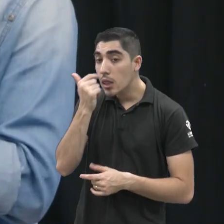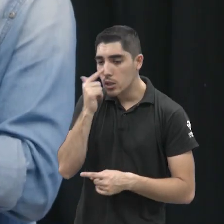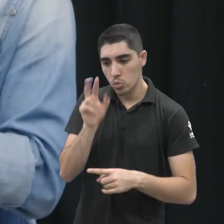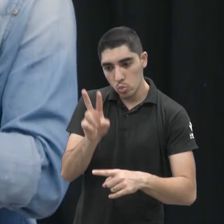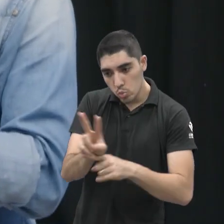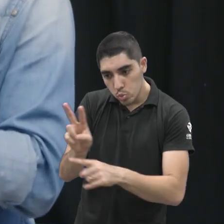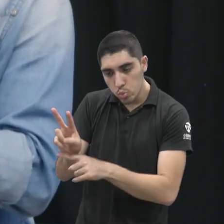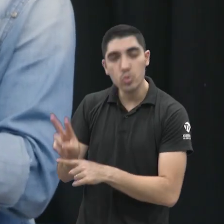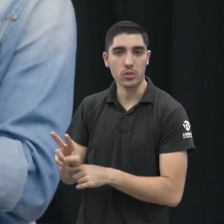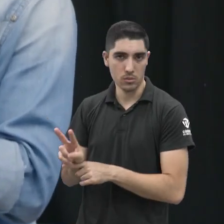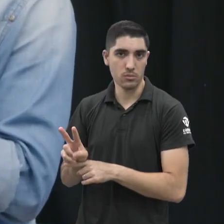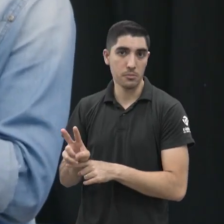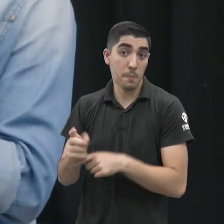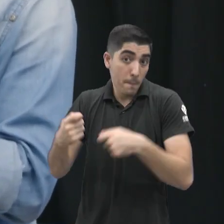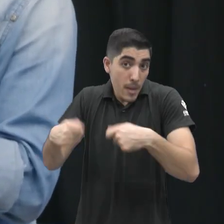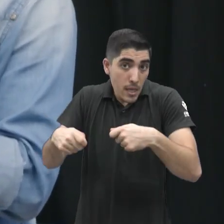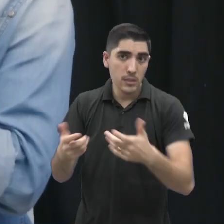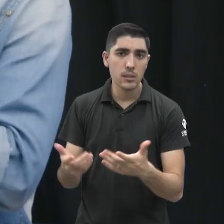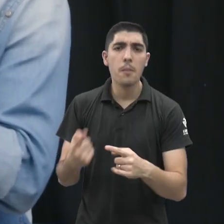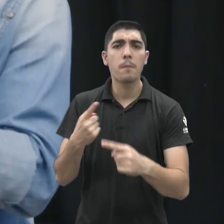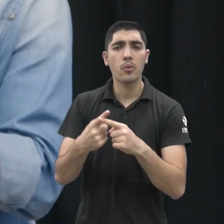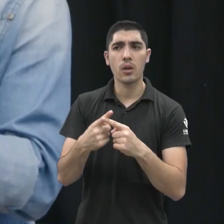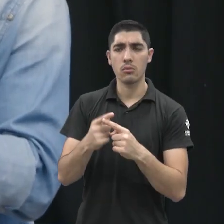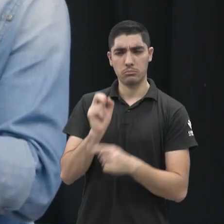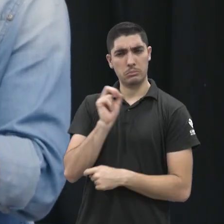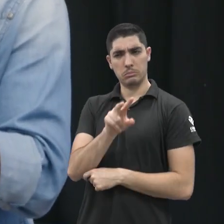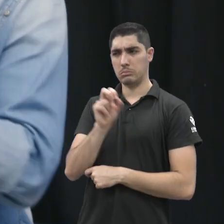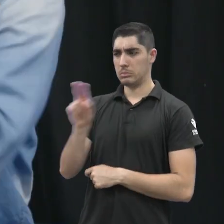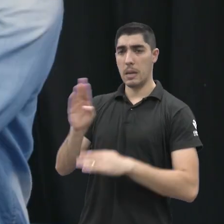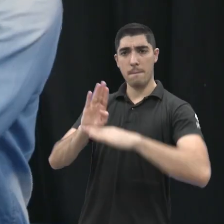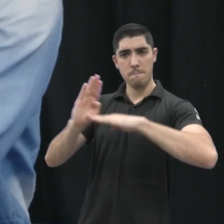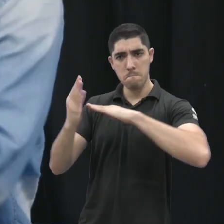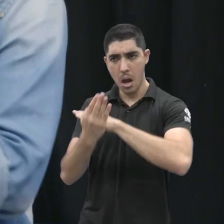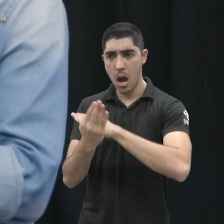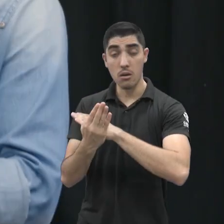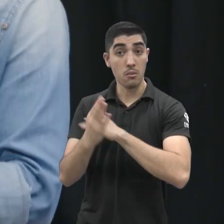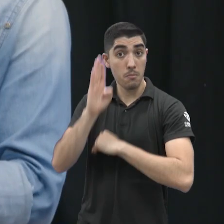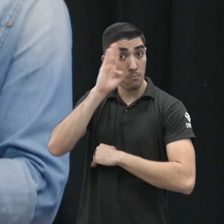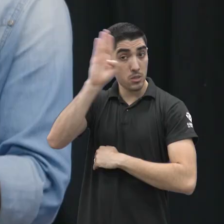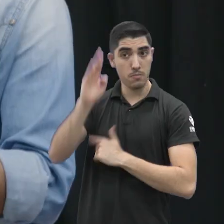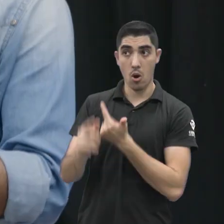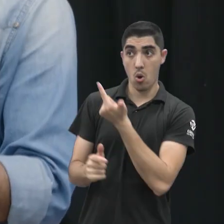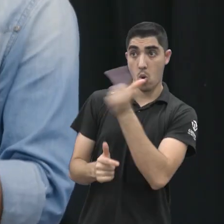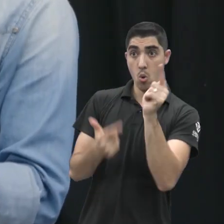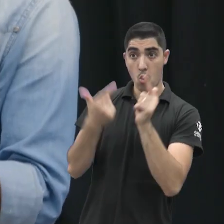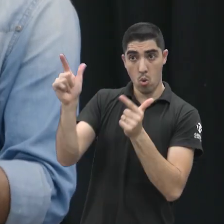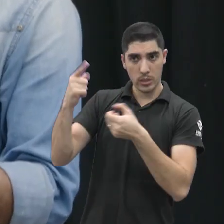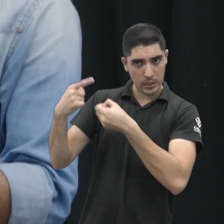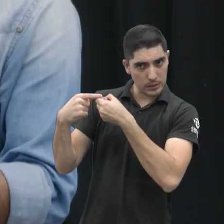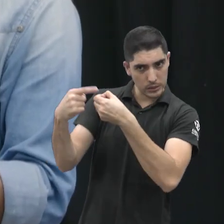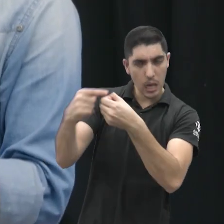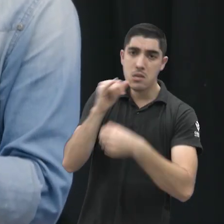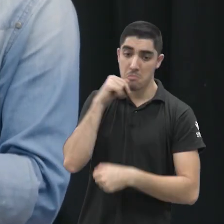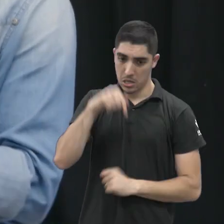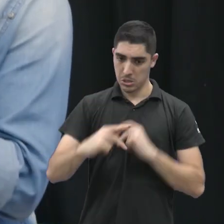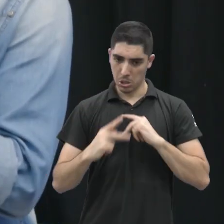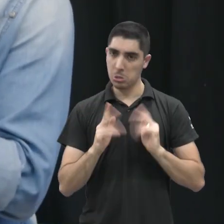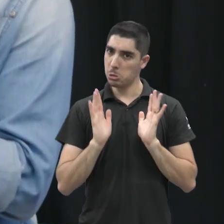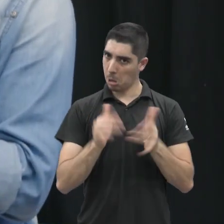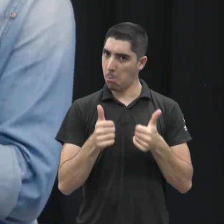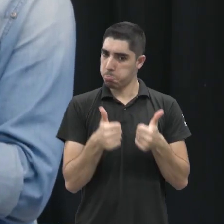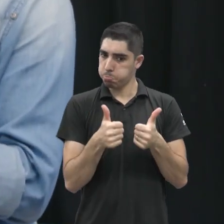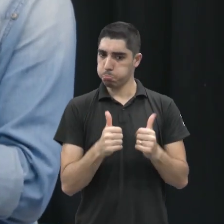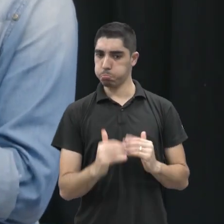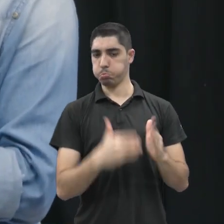porque assim, a gente vê que em muitos bairros, em outras cidades principalmente, acho que aqui em São José a gente avançou bastante,